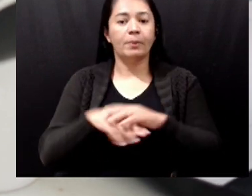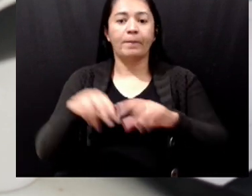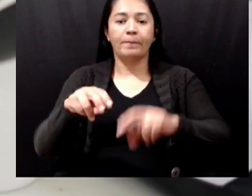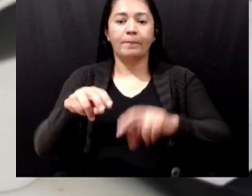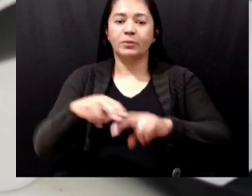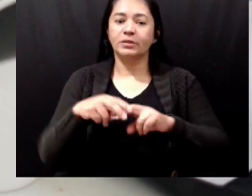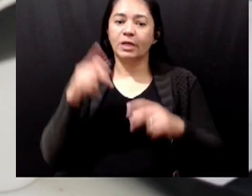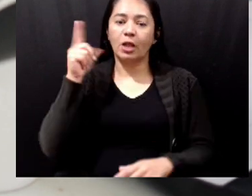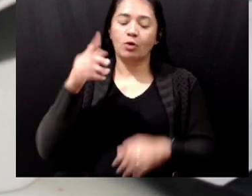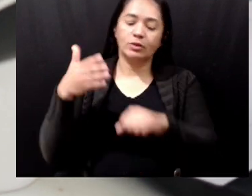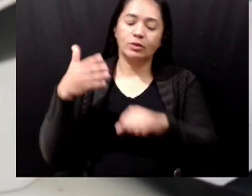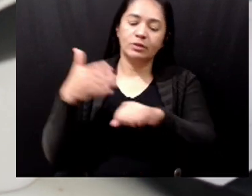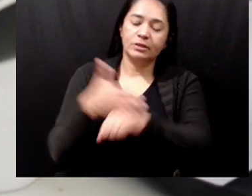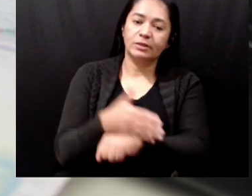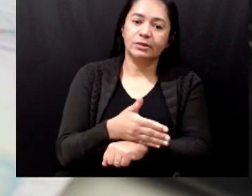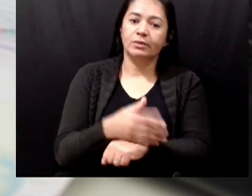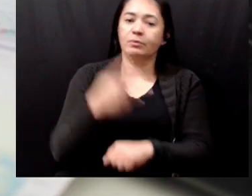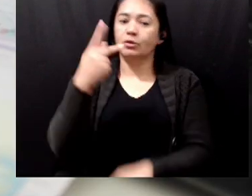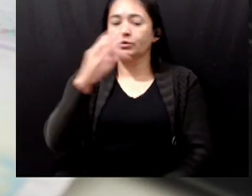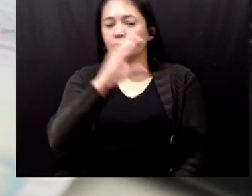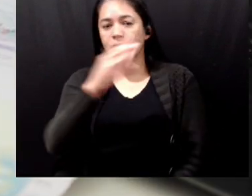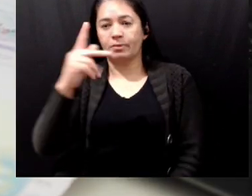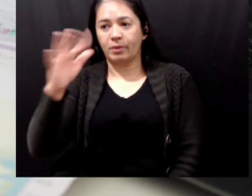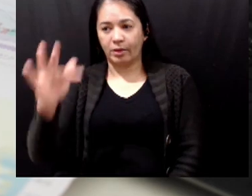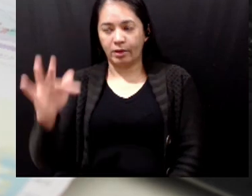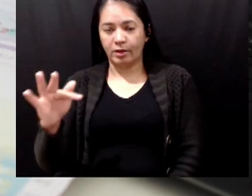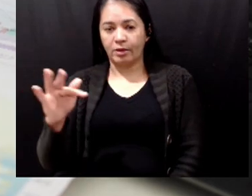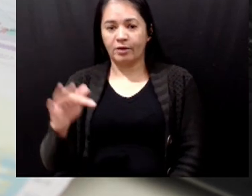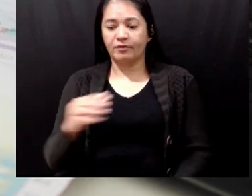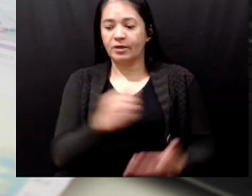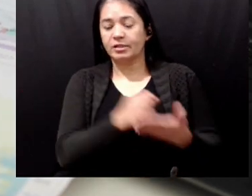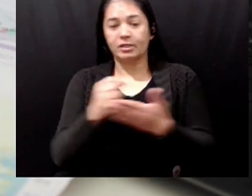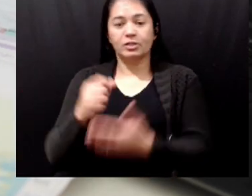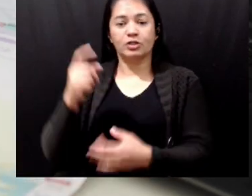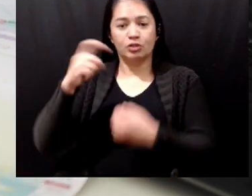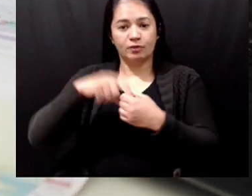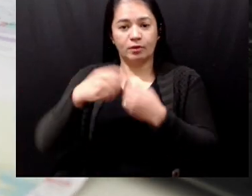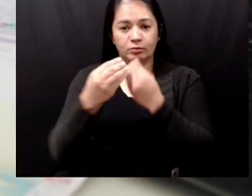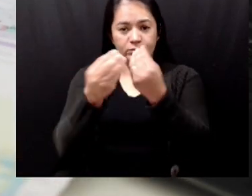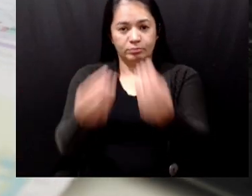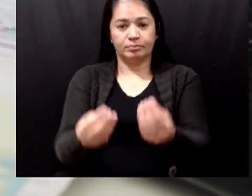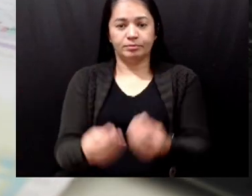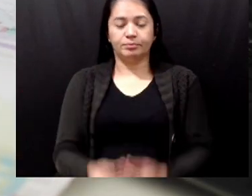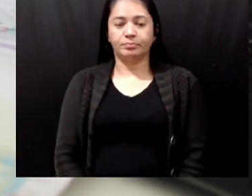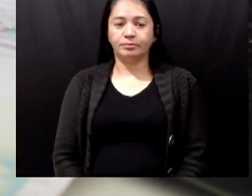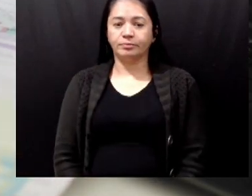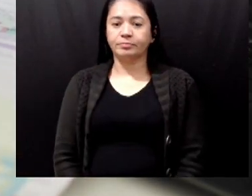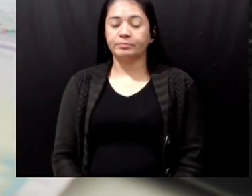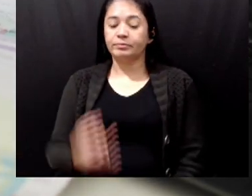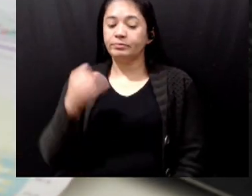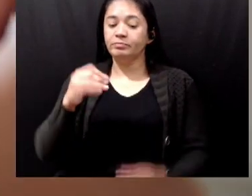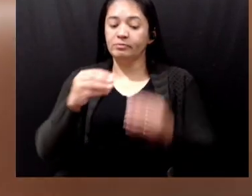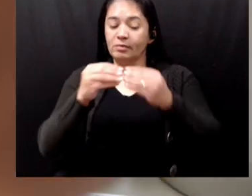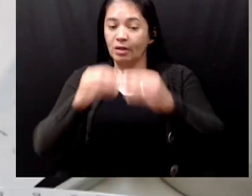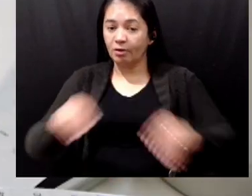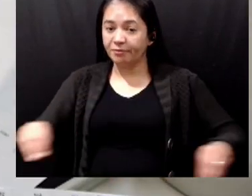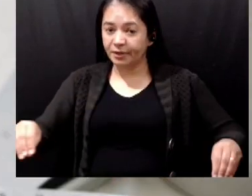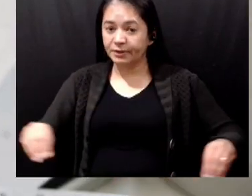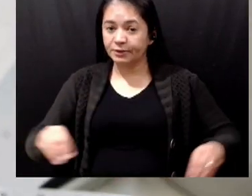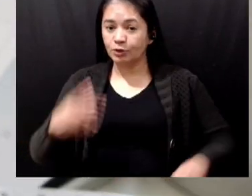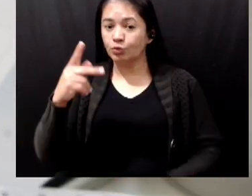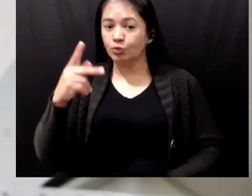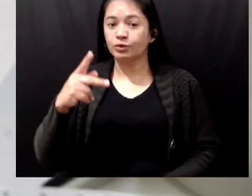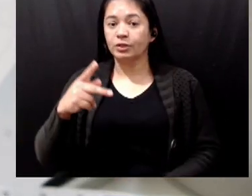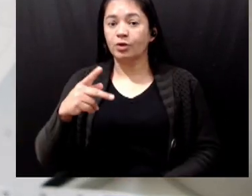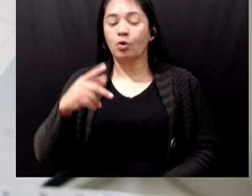CPF, ver o que você tem lá e trazer para você. Então a partir do momento que essa corretora quebrar ou ela vier a falir, o teu registro continua registrado lá atrás,